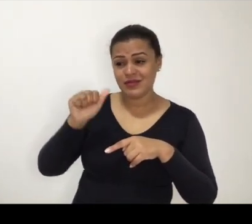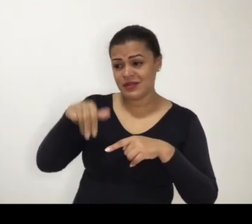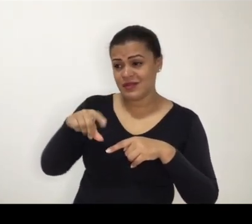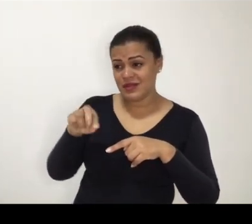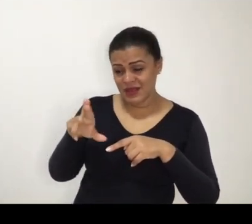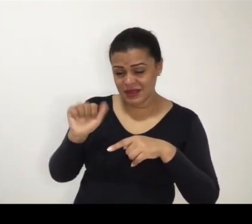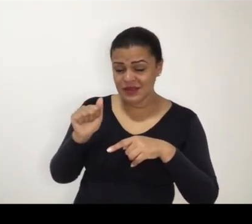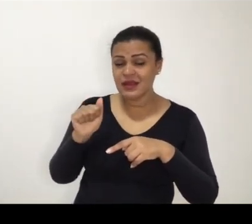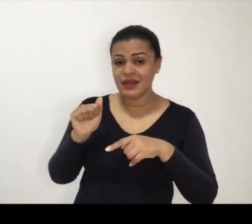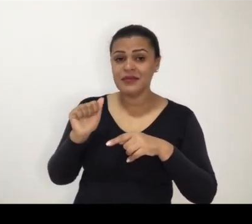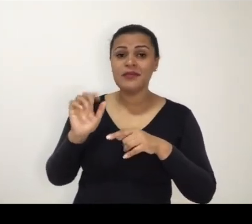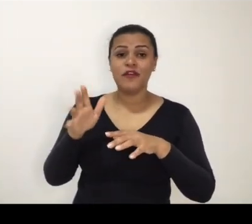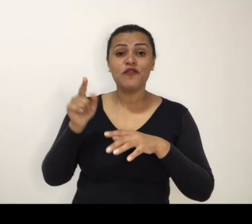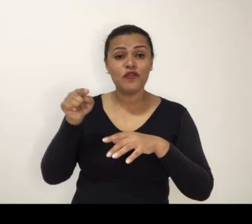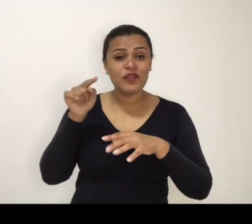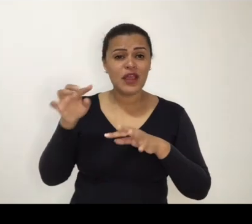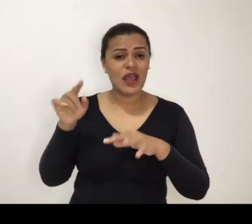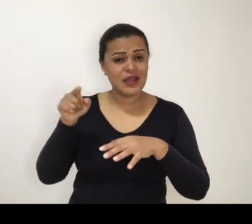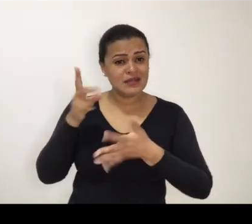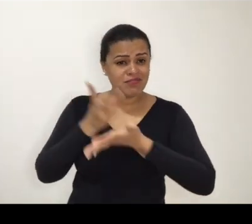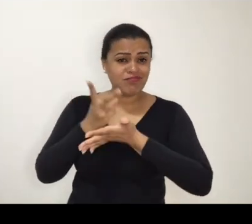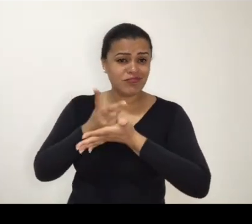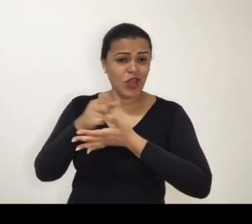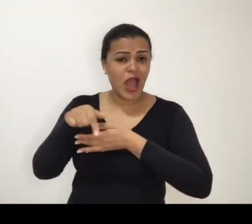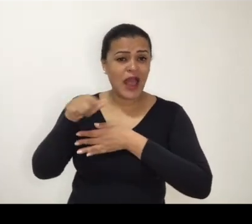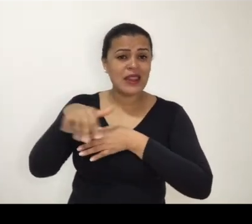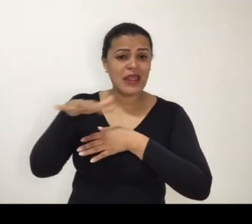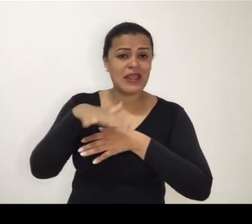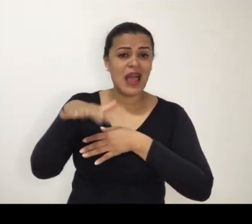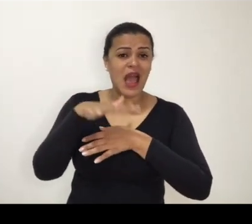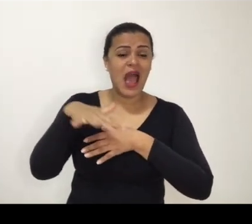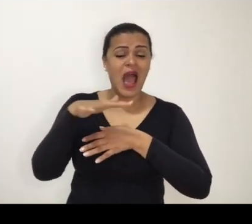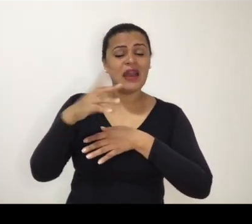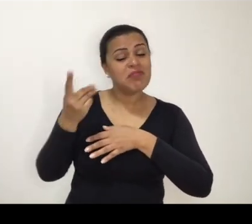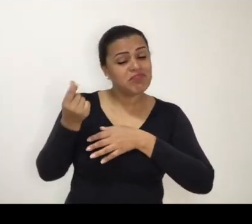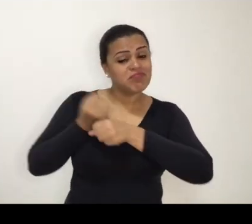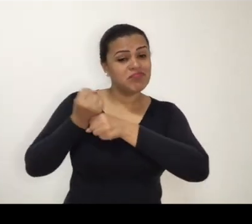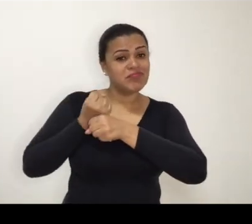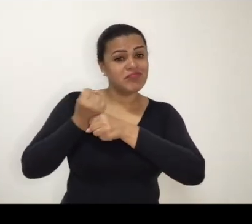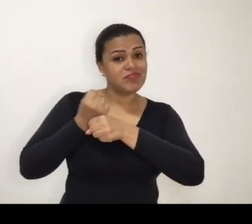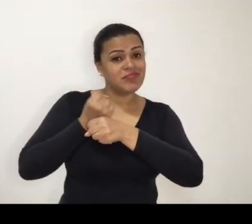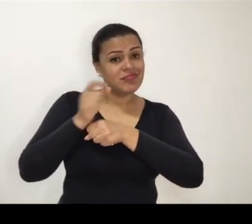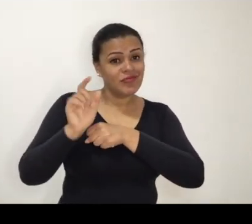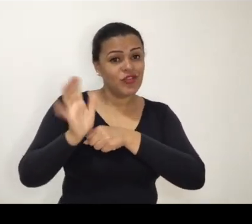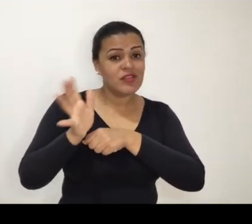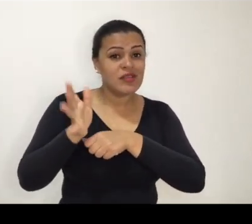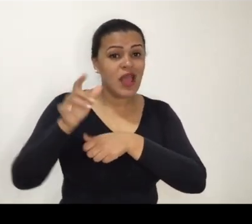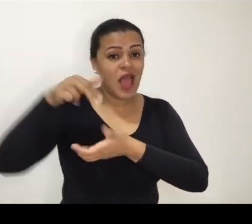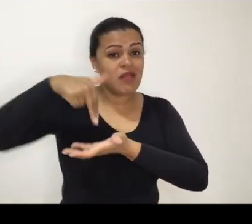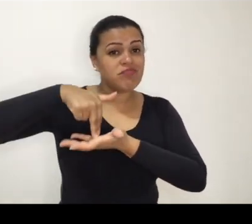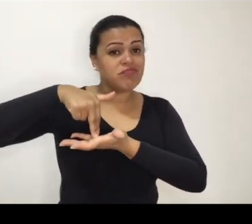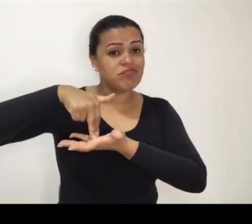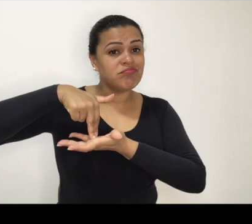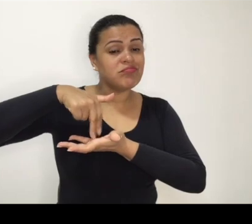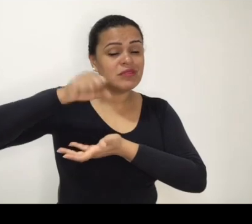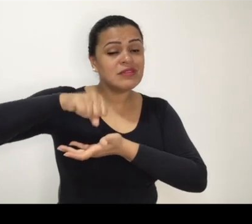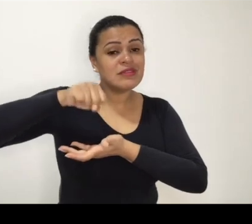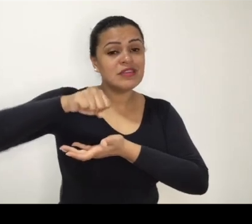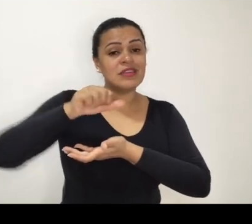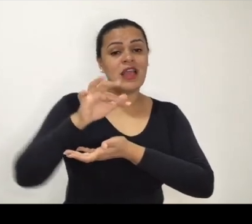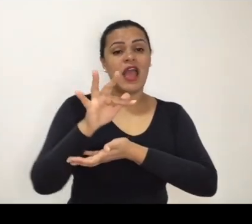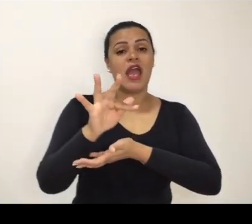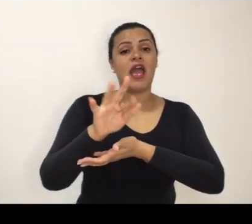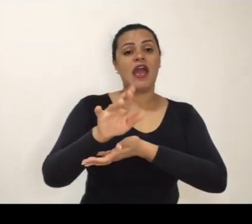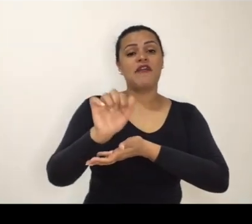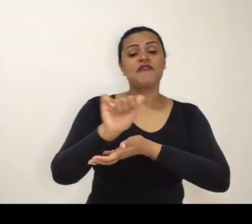atua nesse campo há muito tempo, assim, né? Nós estamos com uma fragilidade muito grande, não acho que é só o nosso